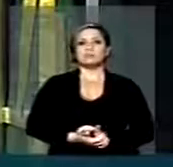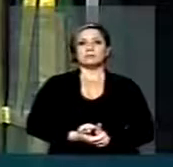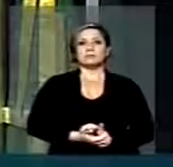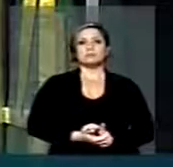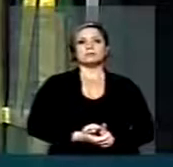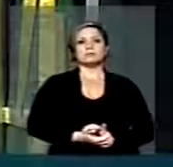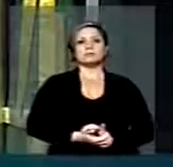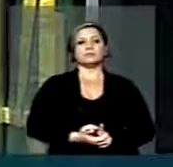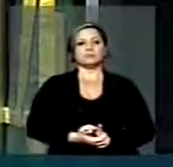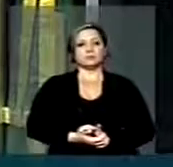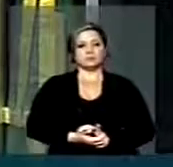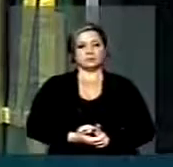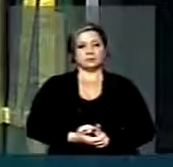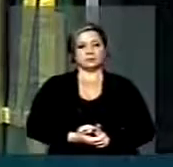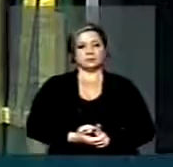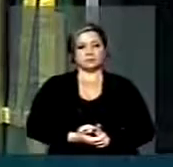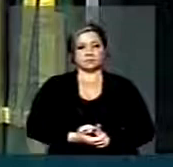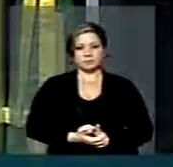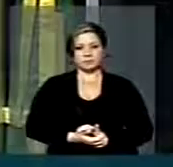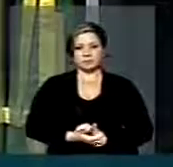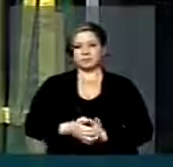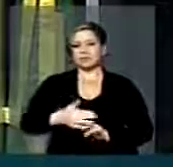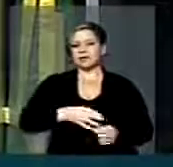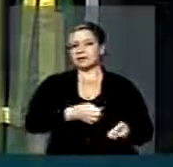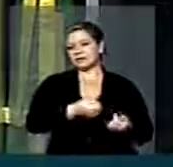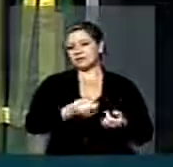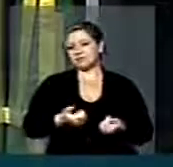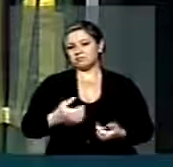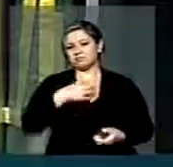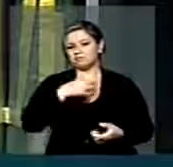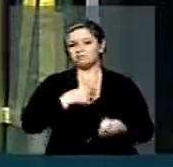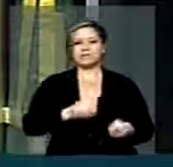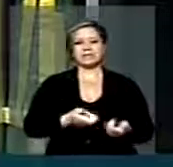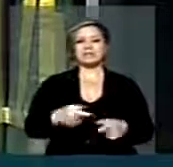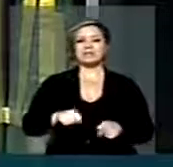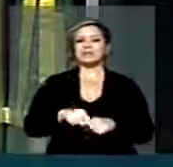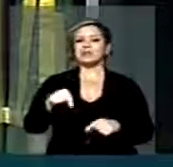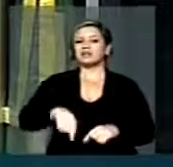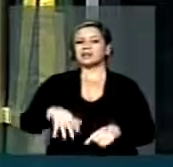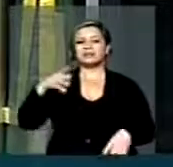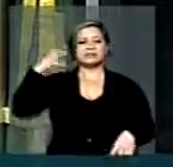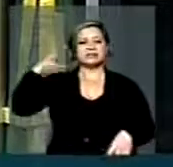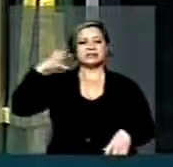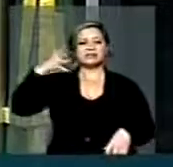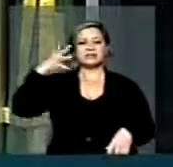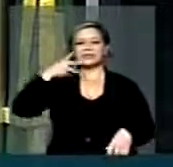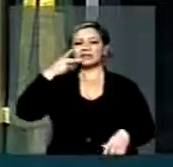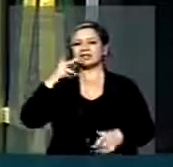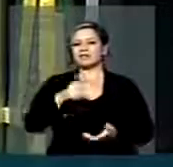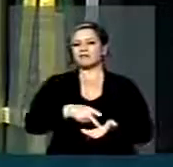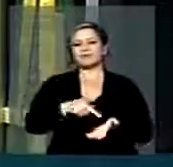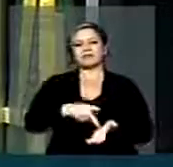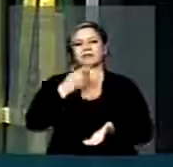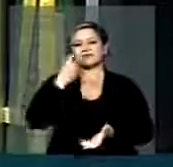Presidente, obrigado pela... A parte eleitoral é enganação e aqui no parlamento o debate não é sincero.